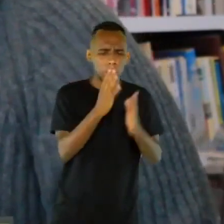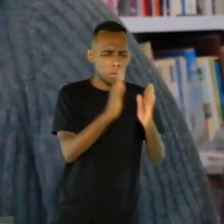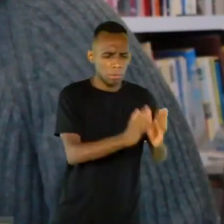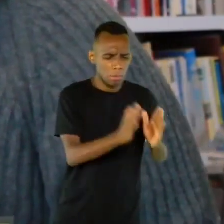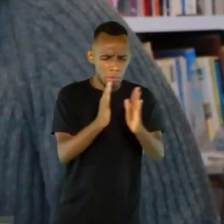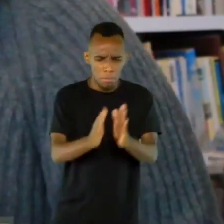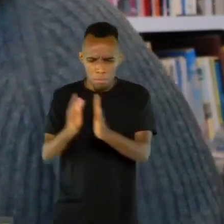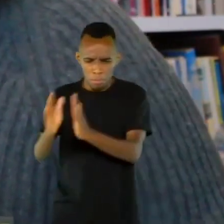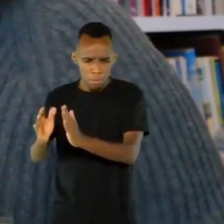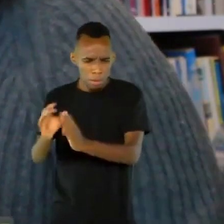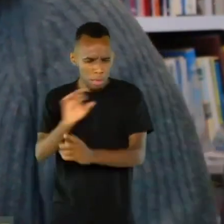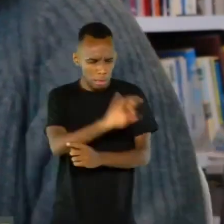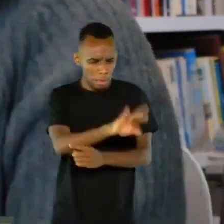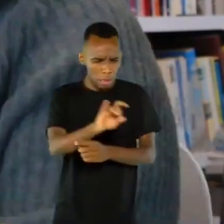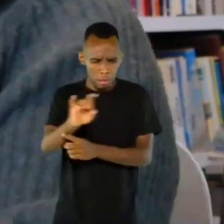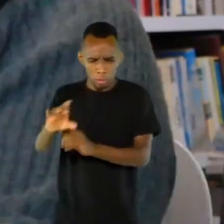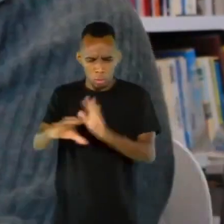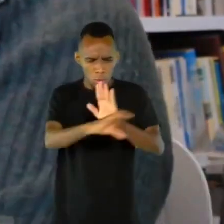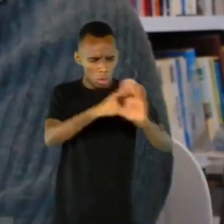17 capítulos?